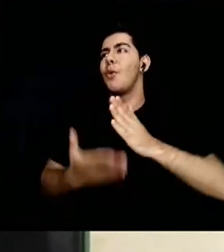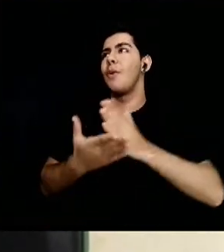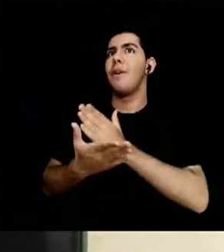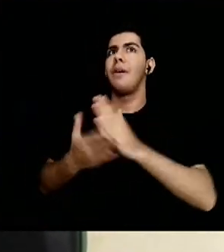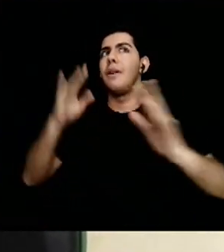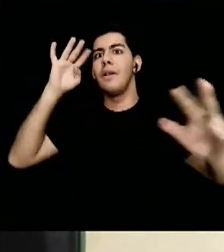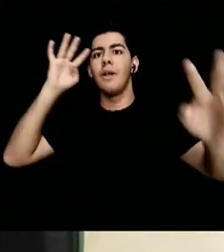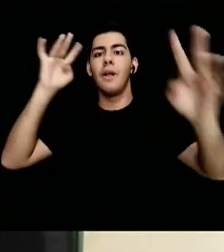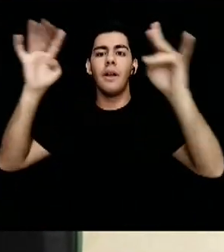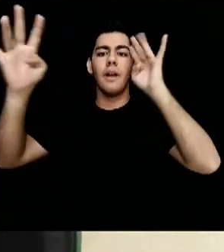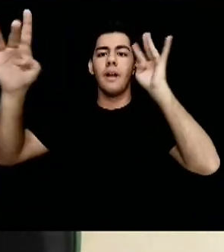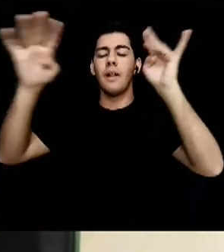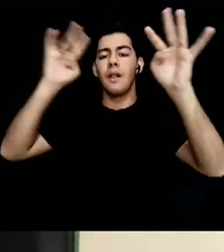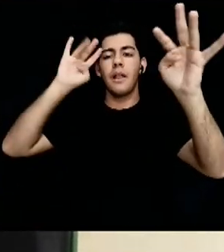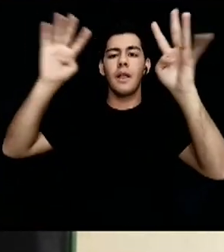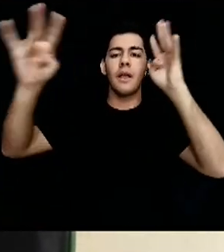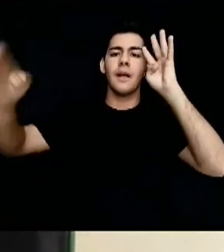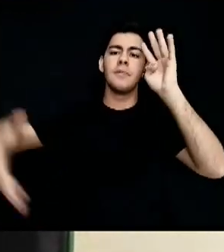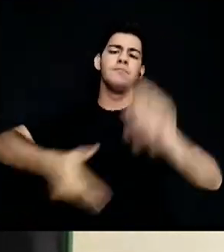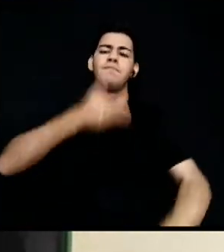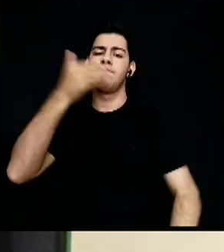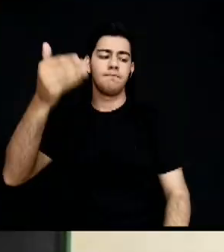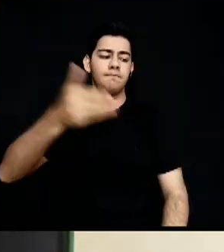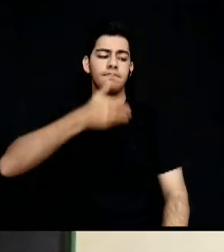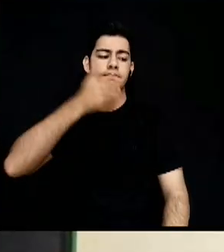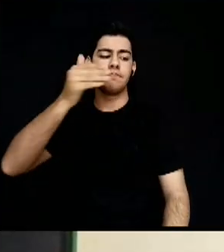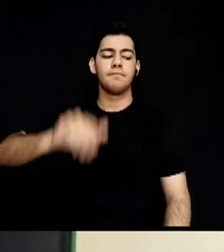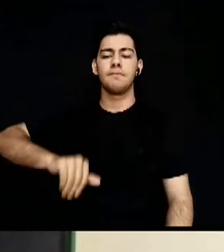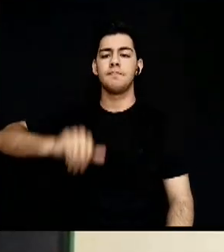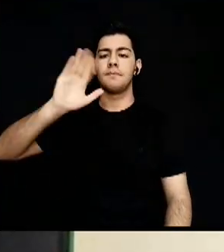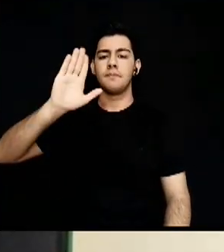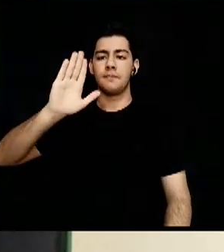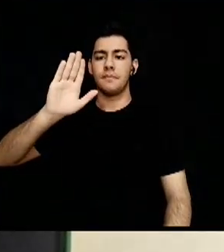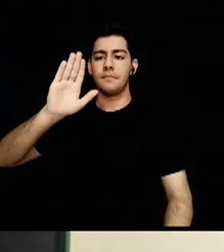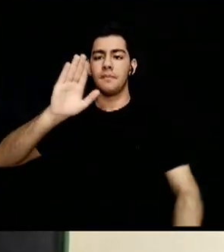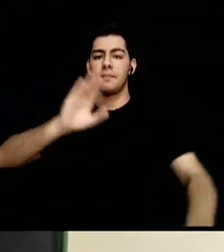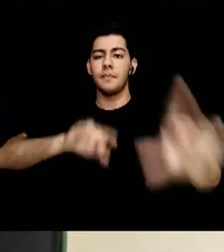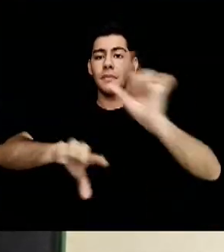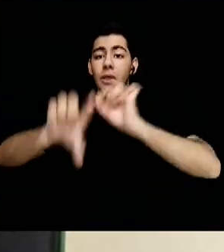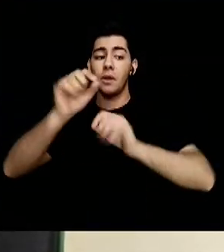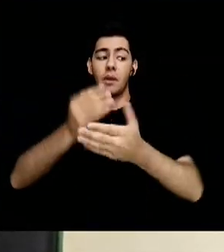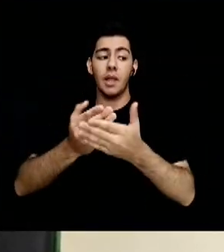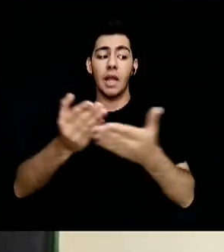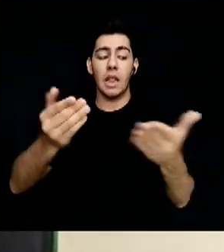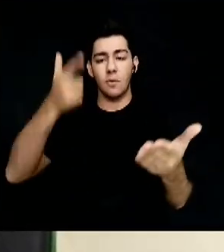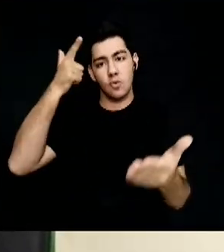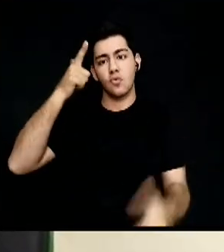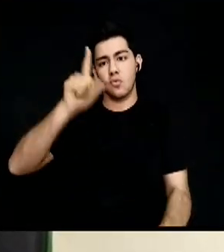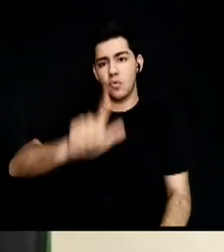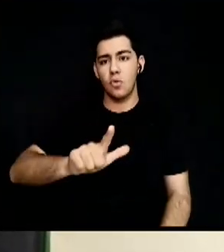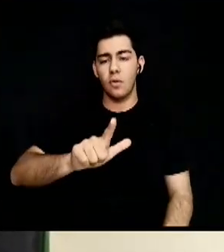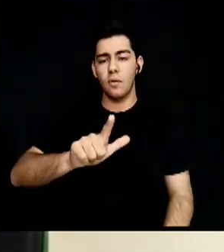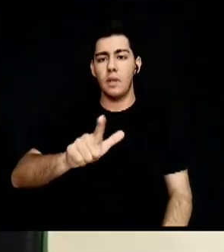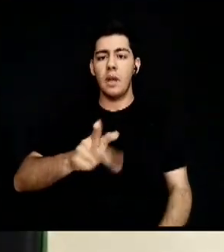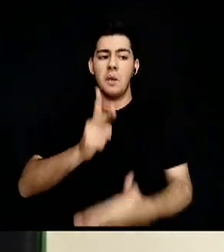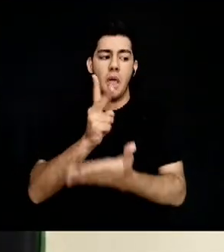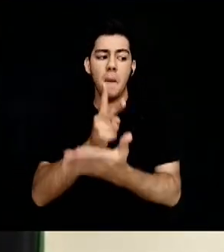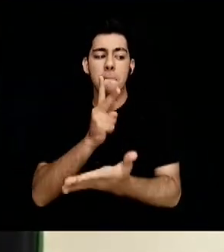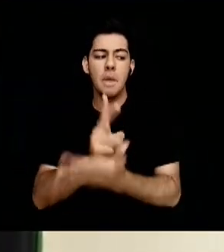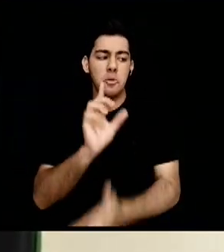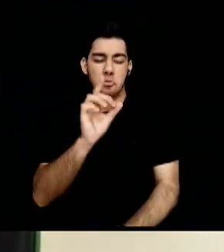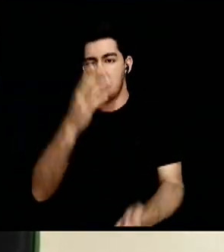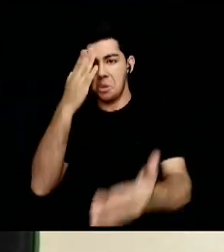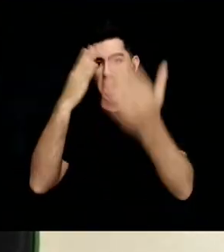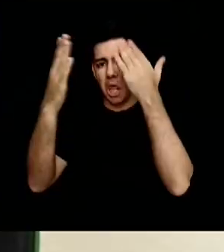fácil de você escolher. Tá? Então serve também para quem tá só em busca de terapia,